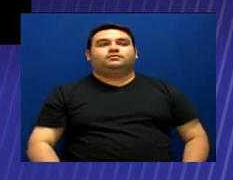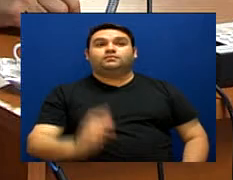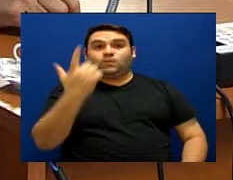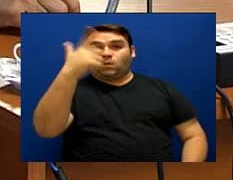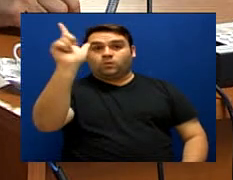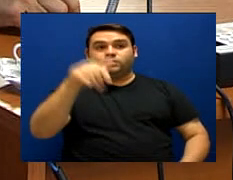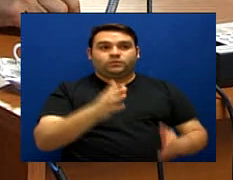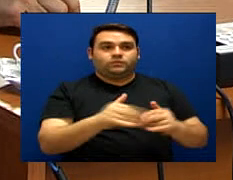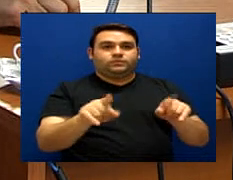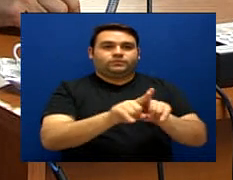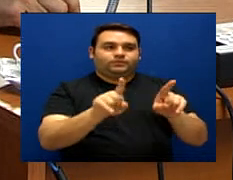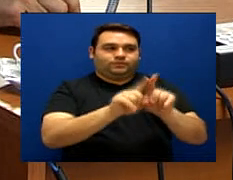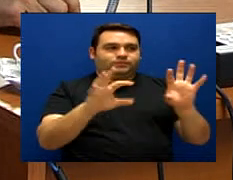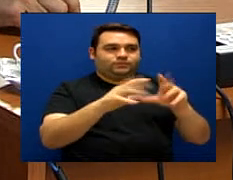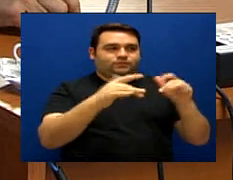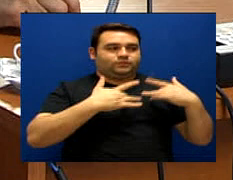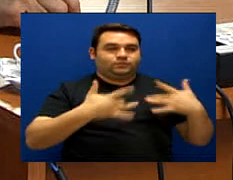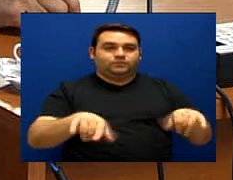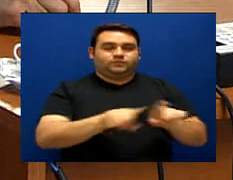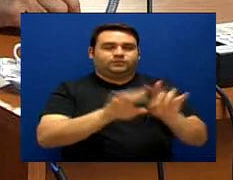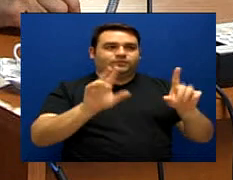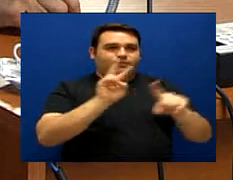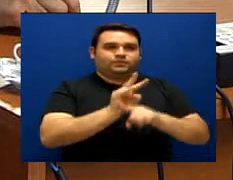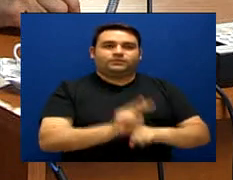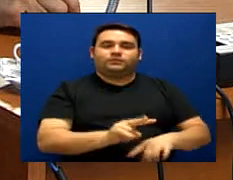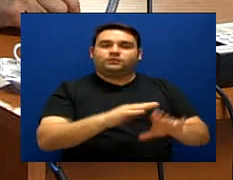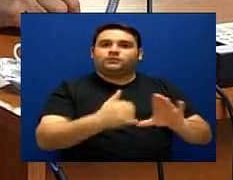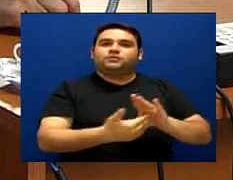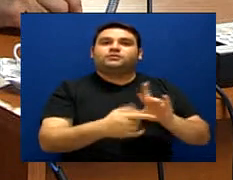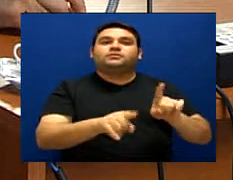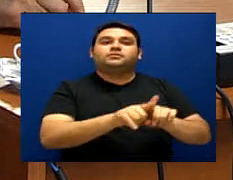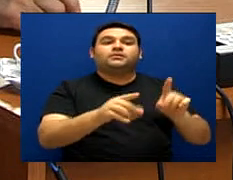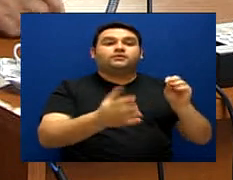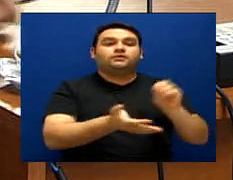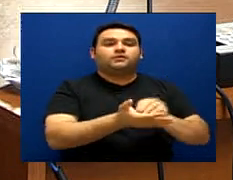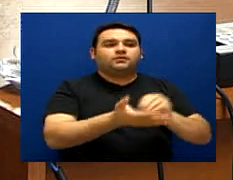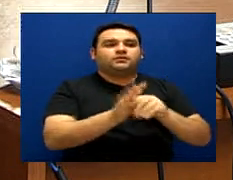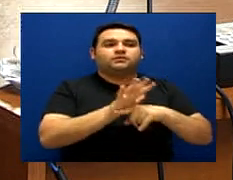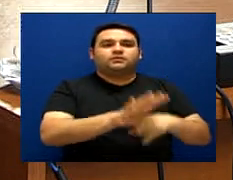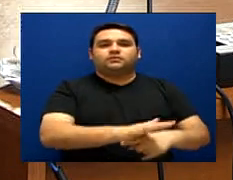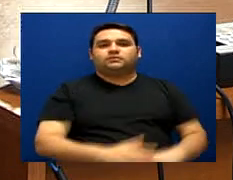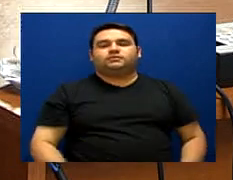Outra reivindicação das ONGs, das associações e protetores, é a ausência de suporte.